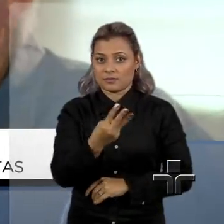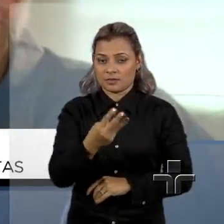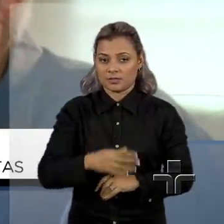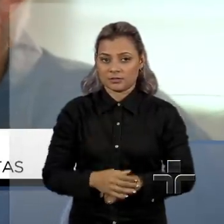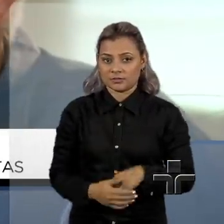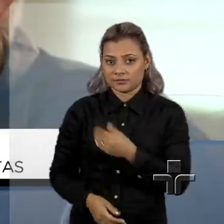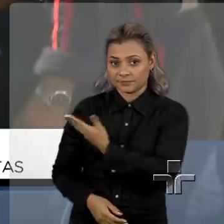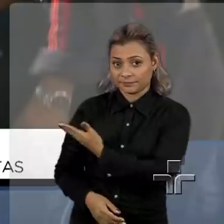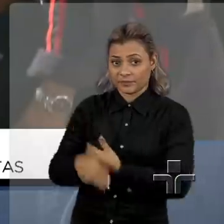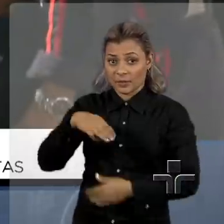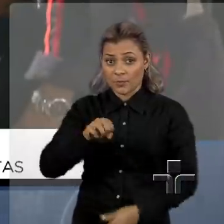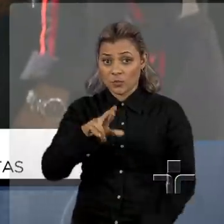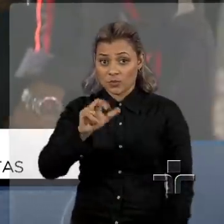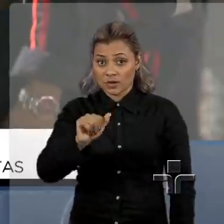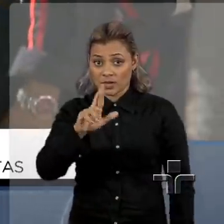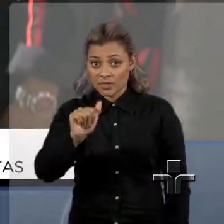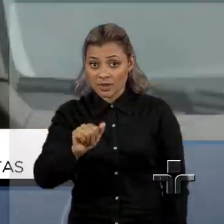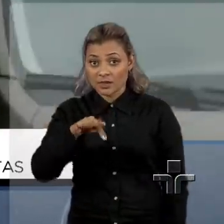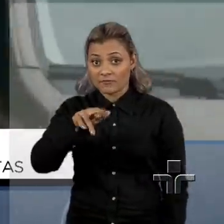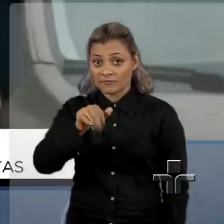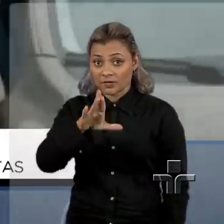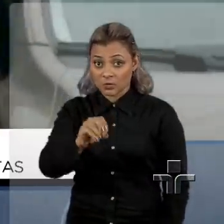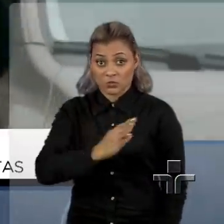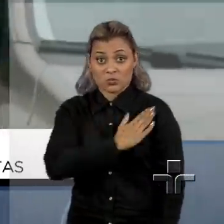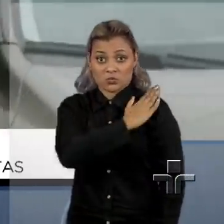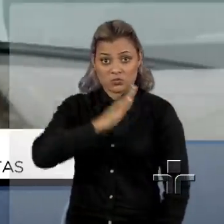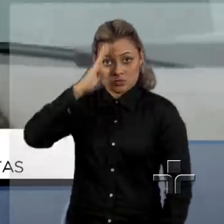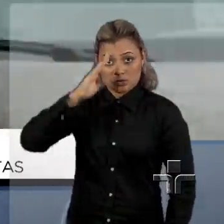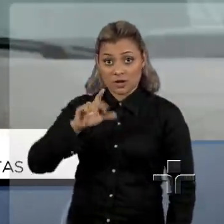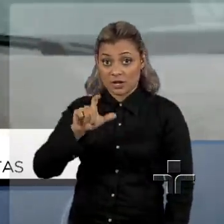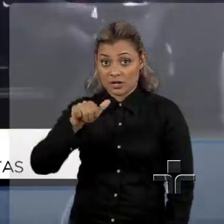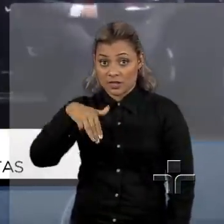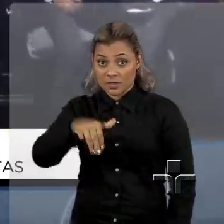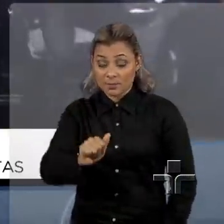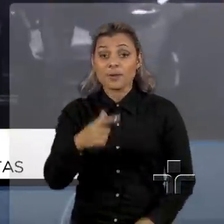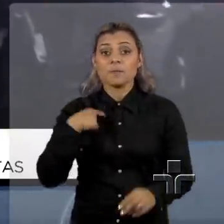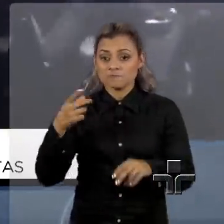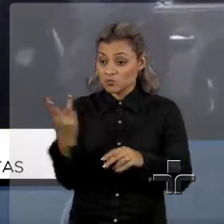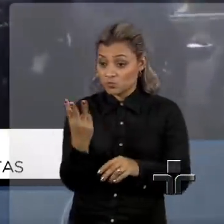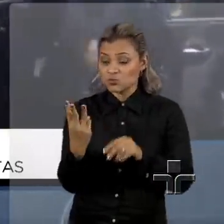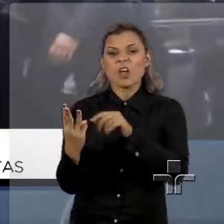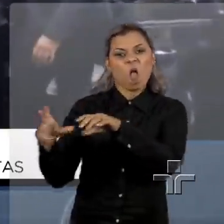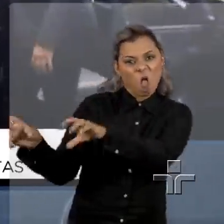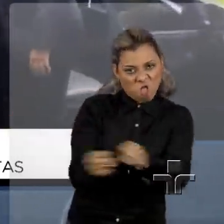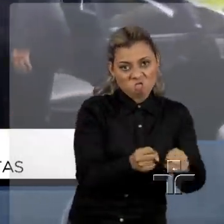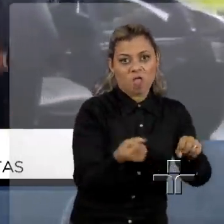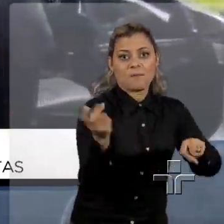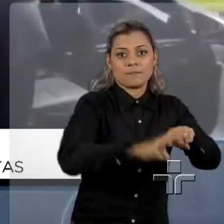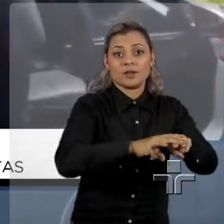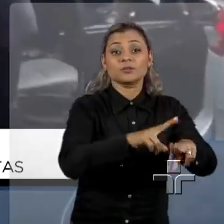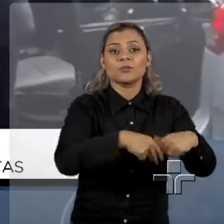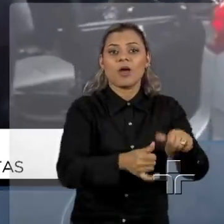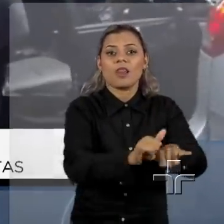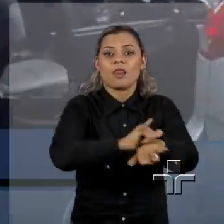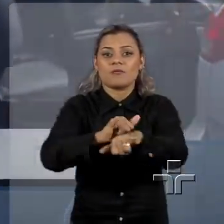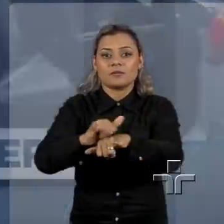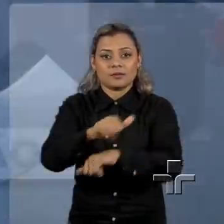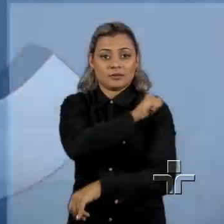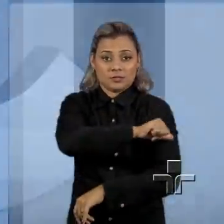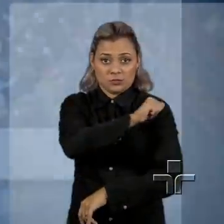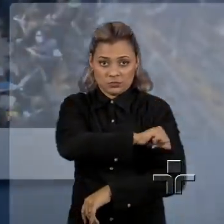ex-ministro Moreira Franco e o coronel Lima foram presos por ordem do juiz Marcelo Bretas da Lava Jato no Rio de